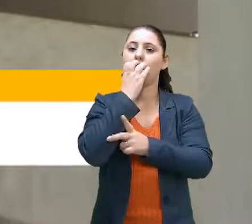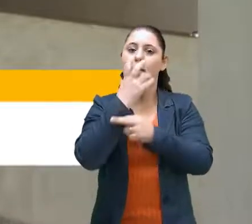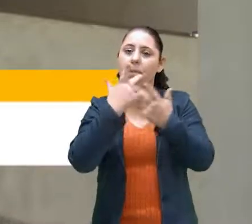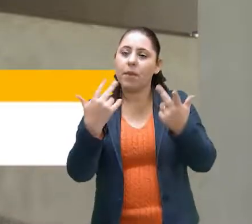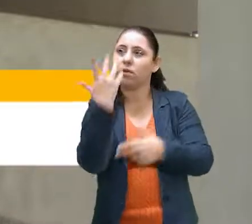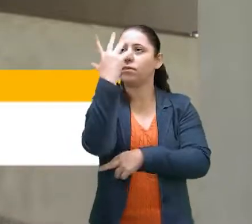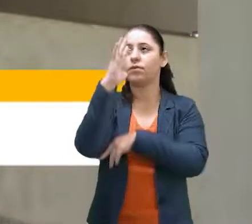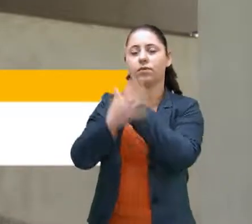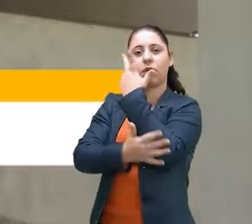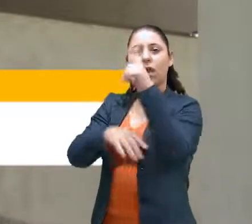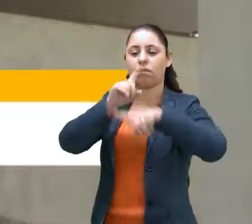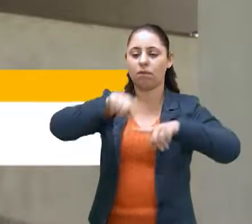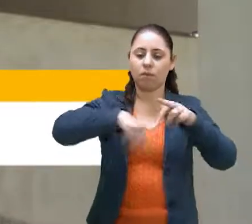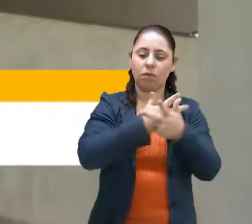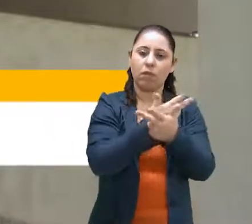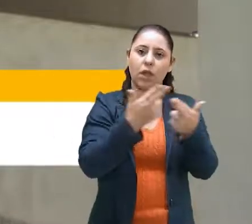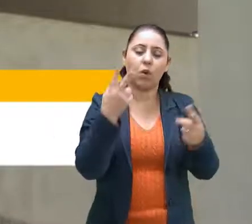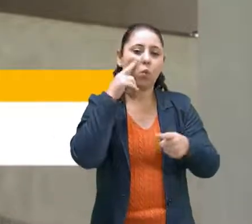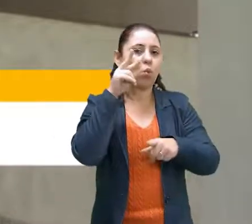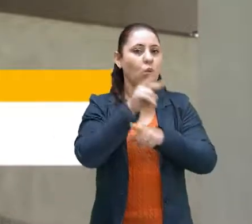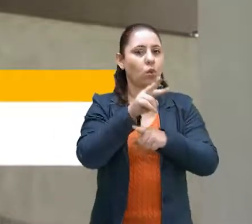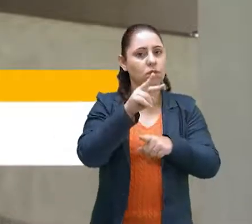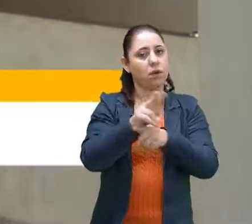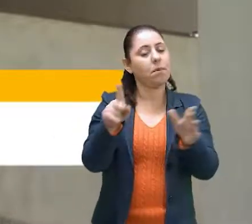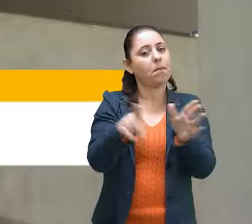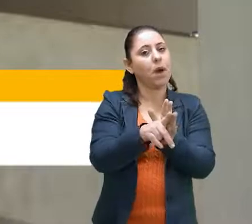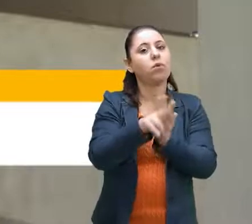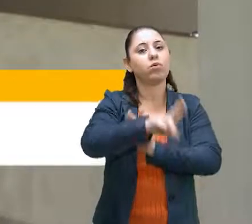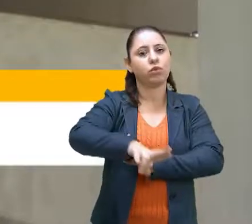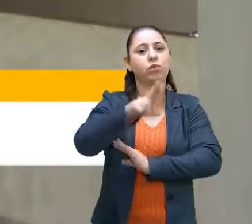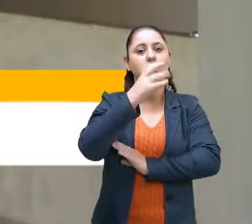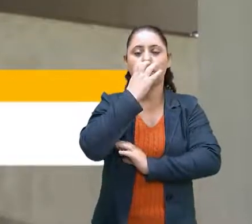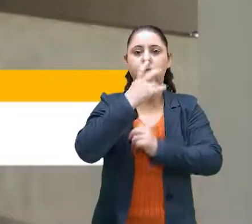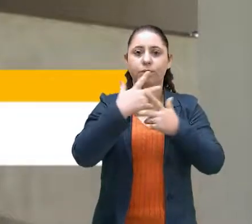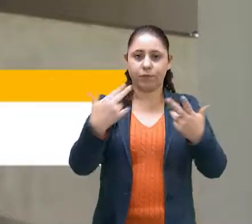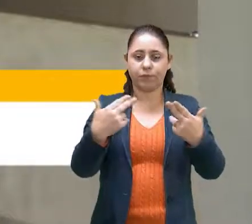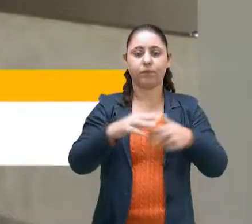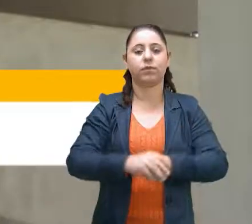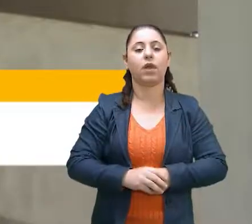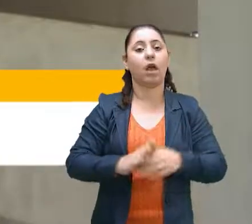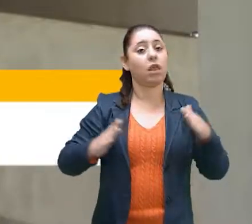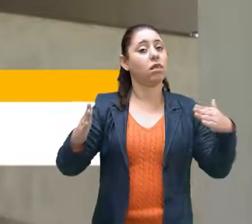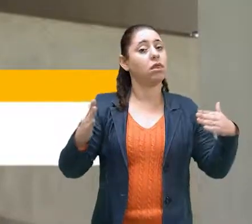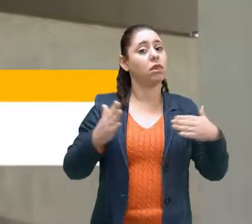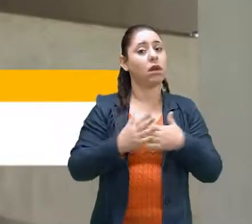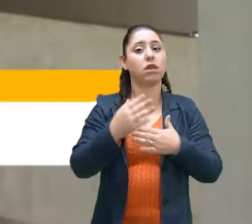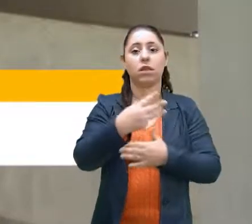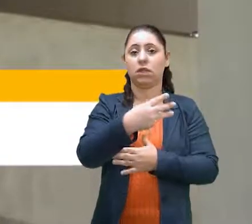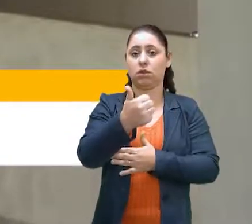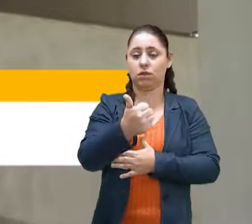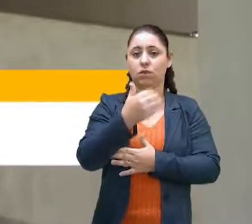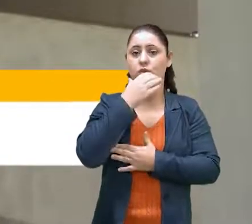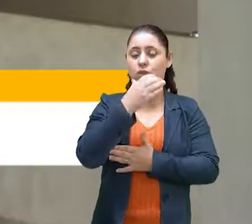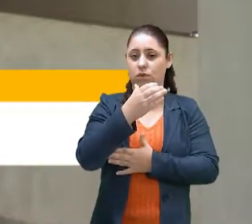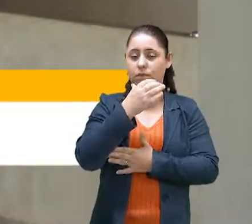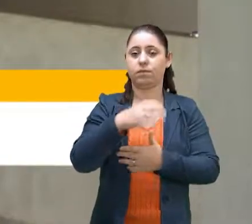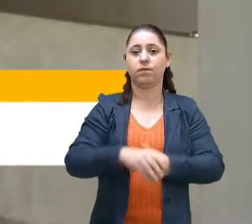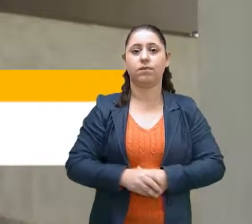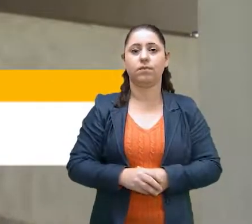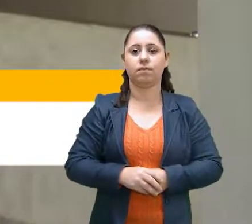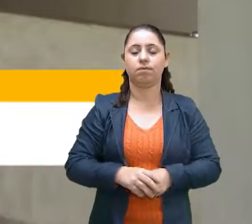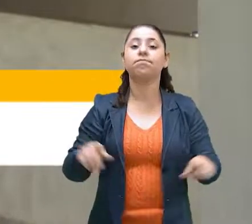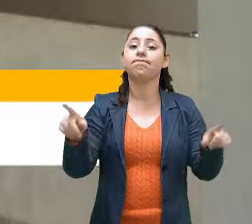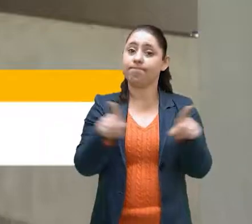animal, vegetal e de inspeção de produtos e de subprodutos de origem animal, consolidadas até 31 de